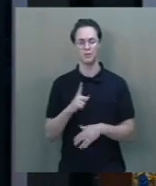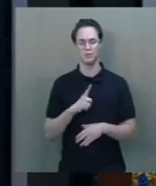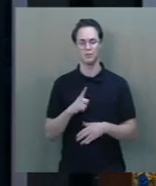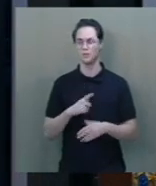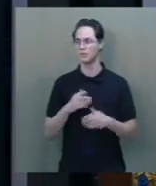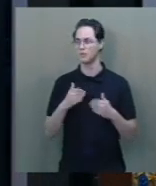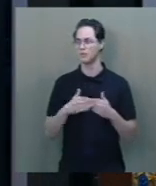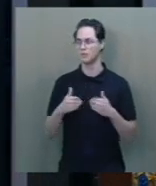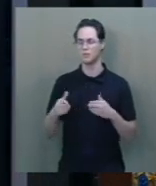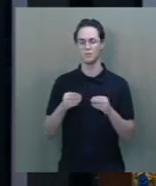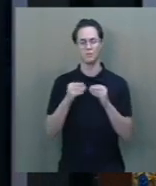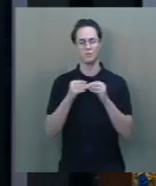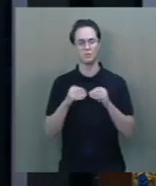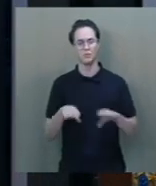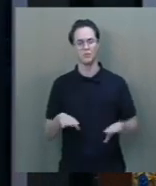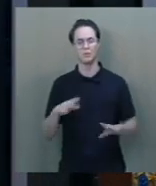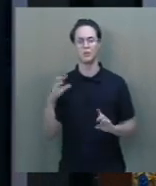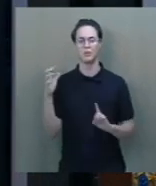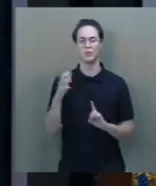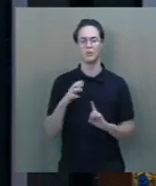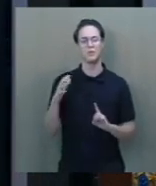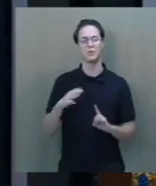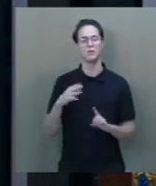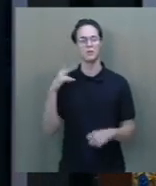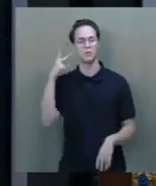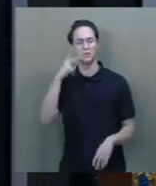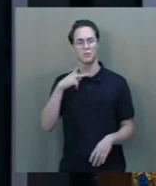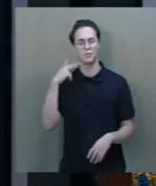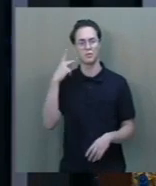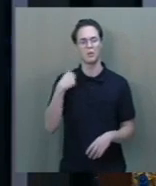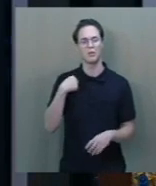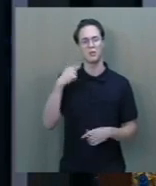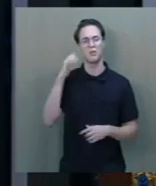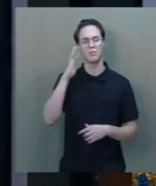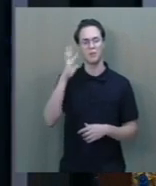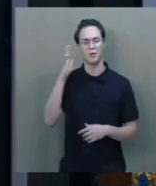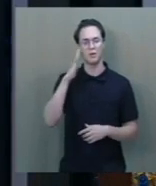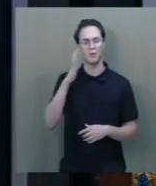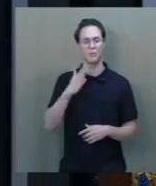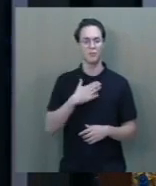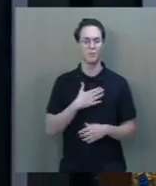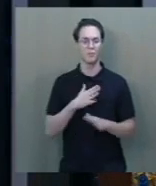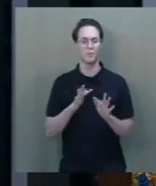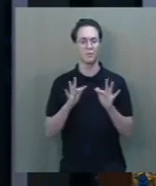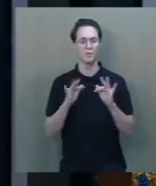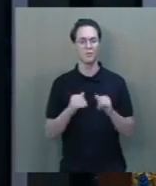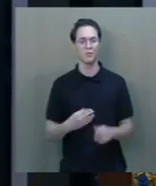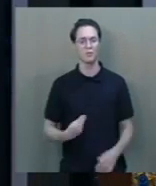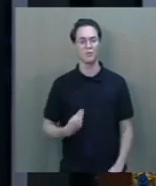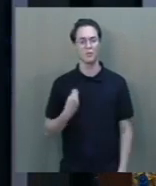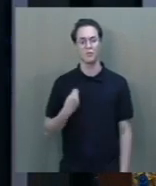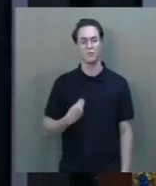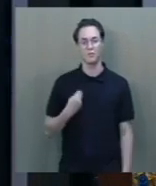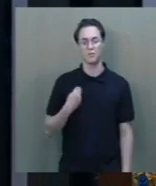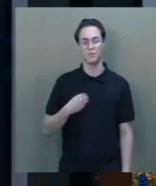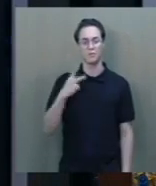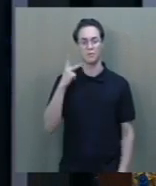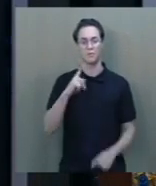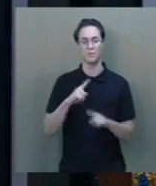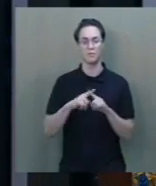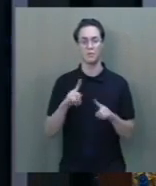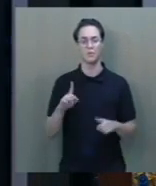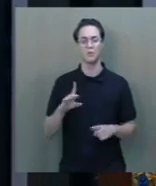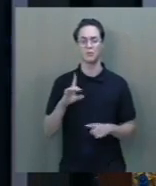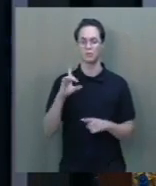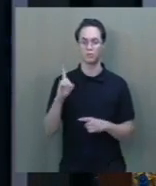os ataques políticos que tive, aonde imaginei que seria meu fim da vida pública. Mas Deus me honrou mais uma